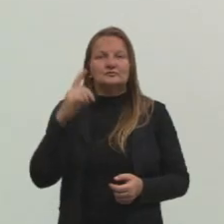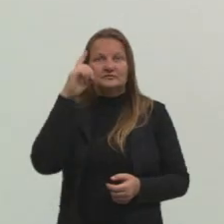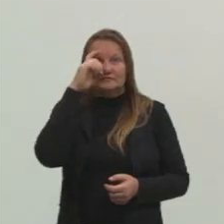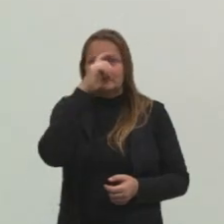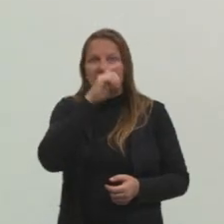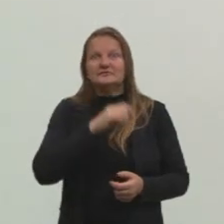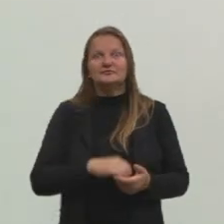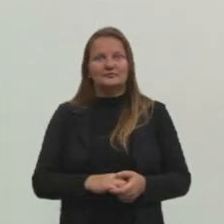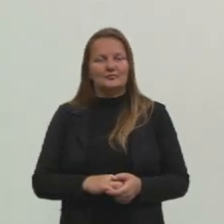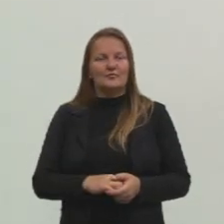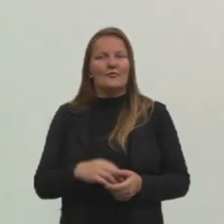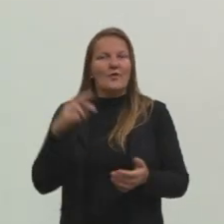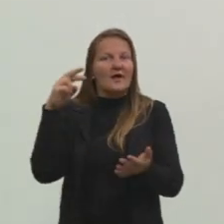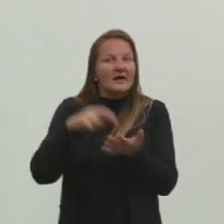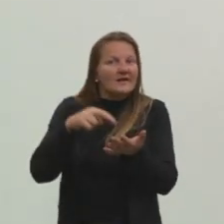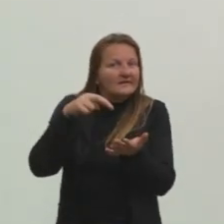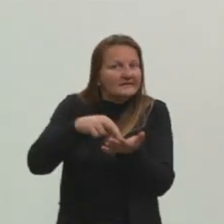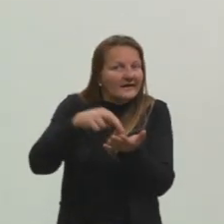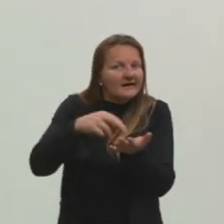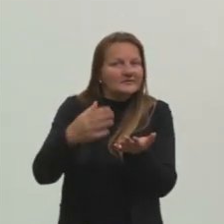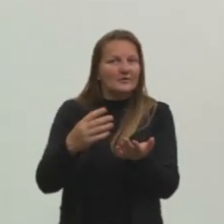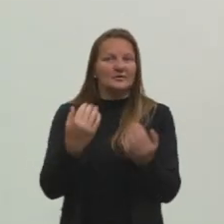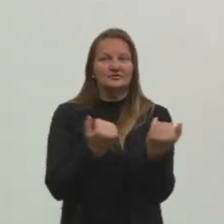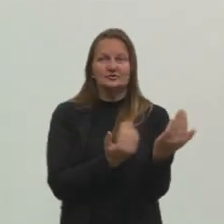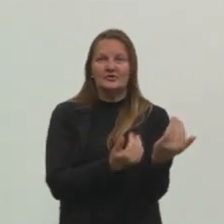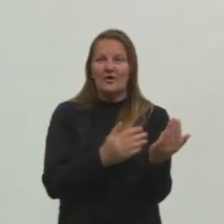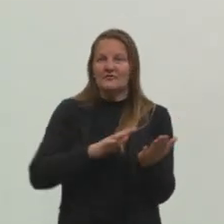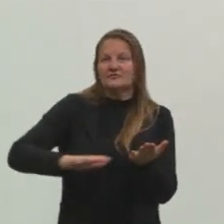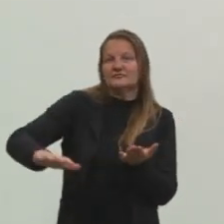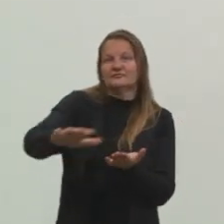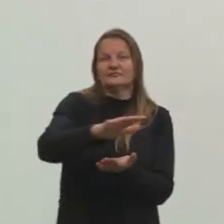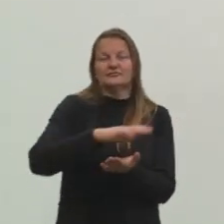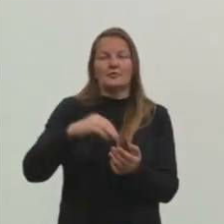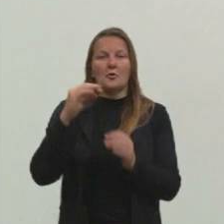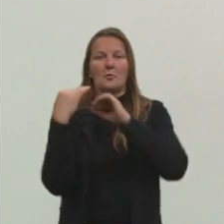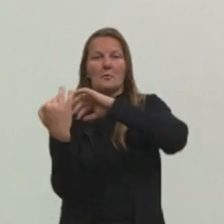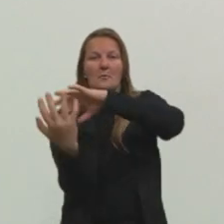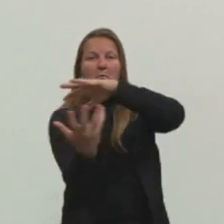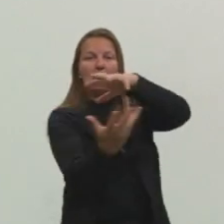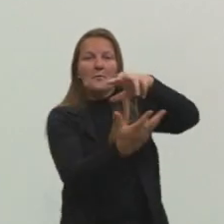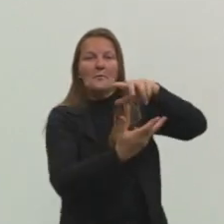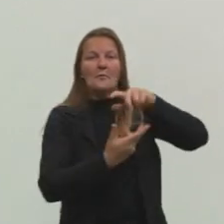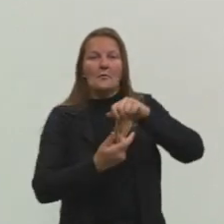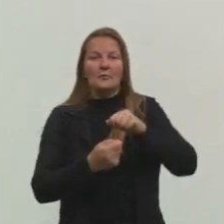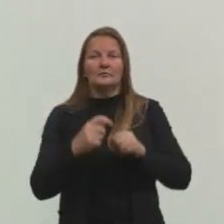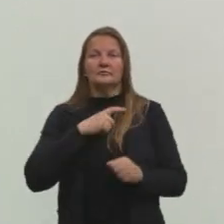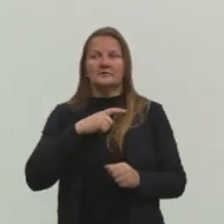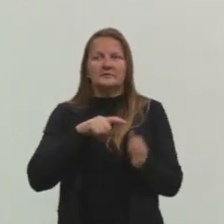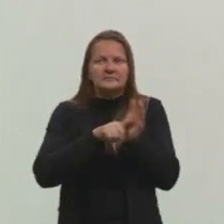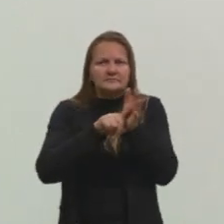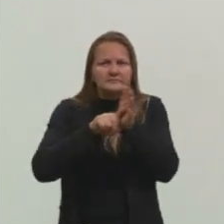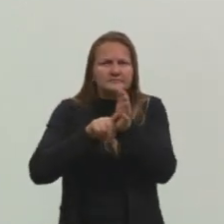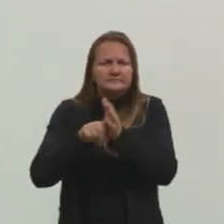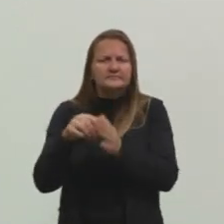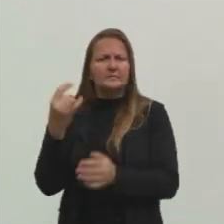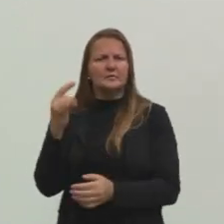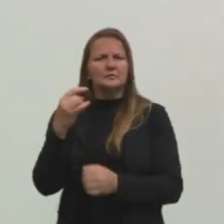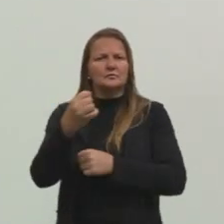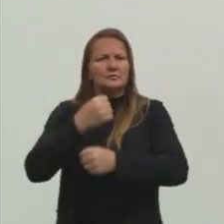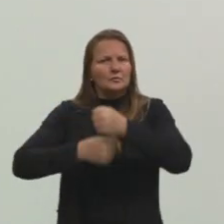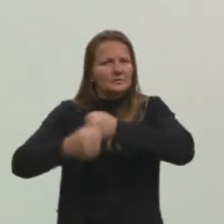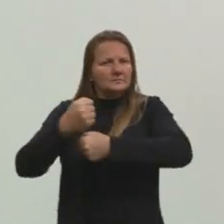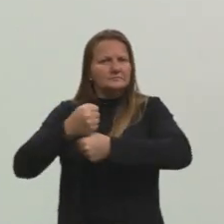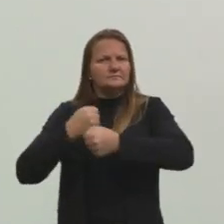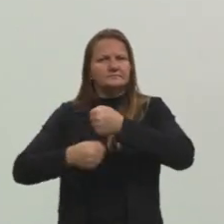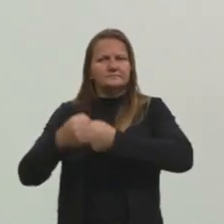hoje em dia no Brasil né e não só no Brasil sério no mundo inteiro nos estudos que eu venho pesquisando esses últimos anos então